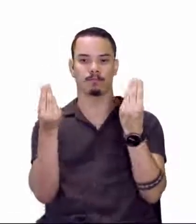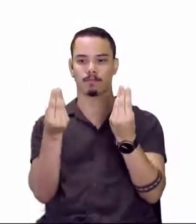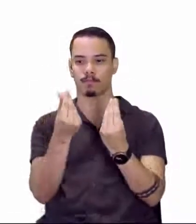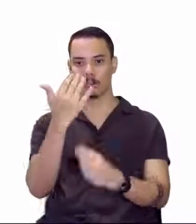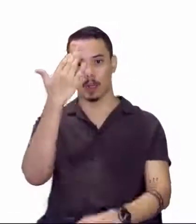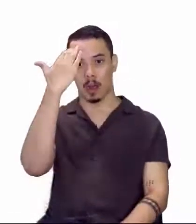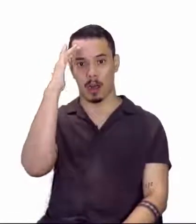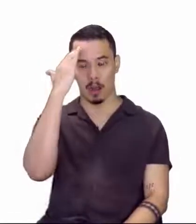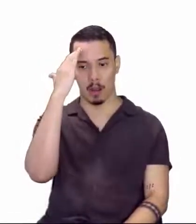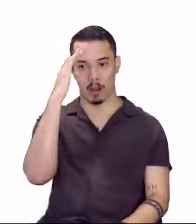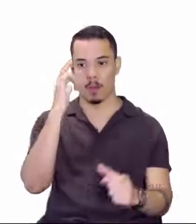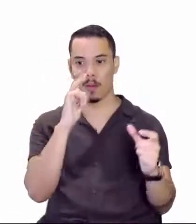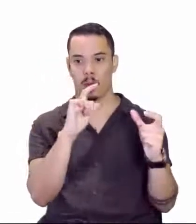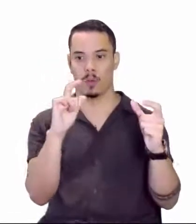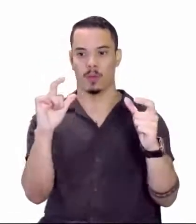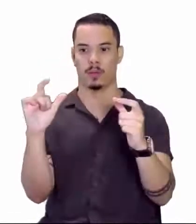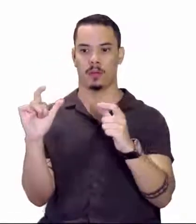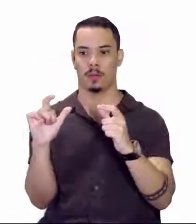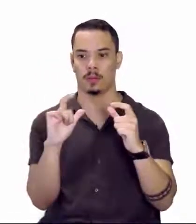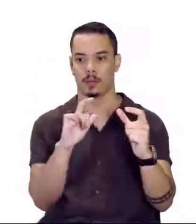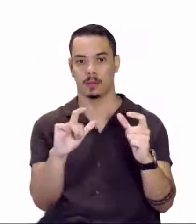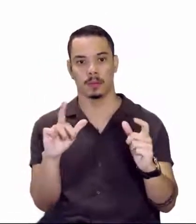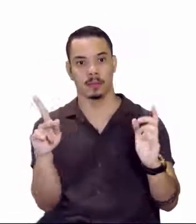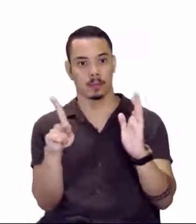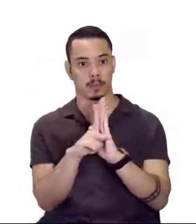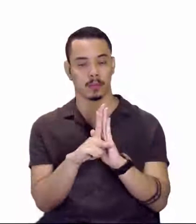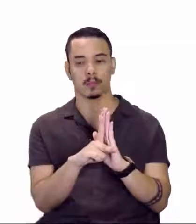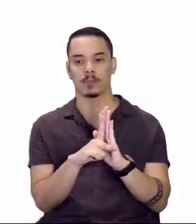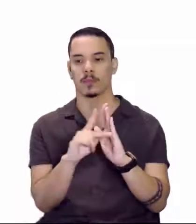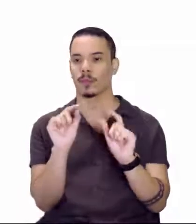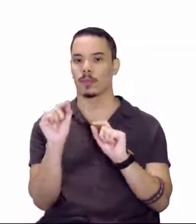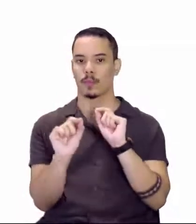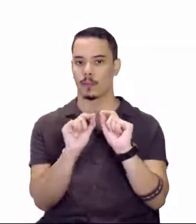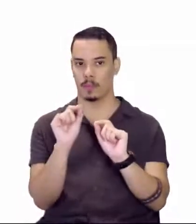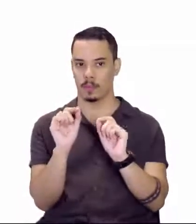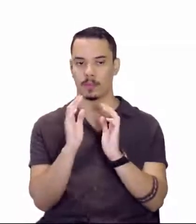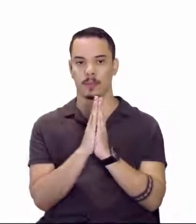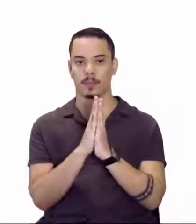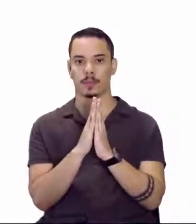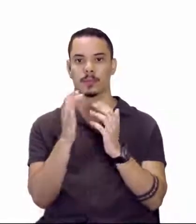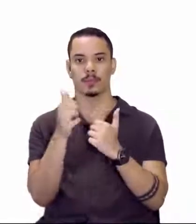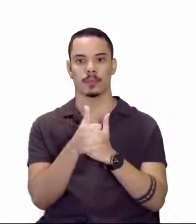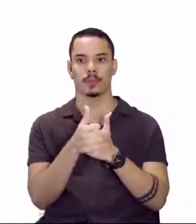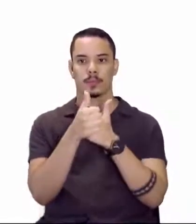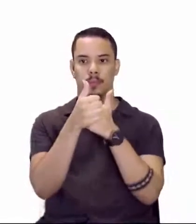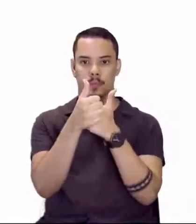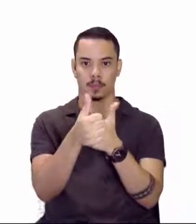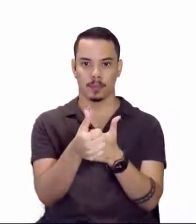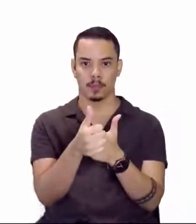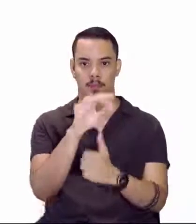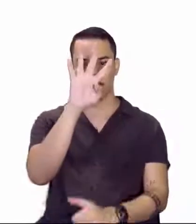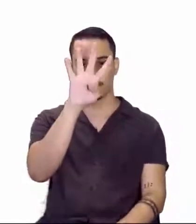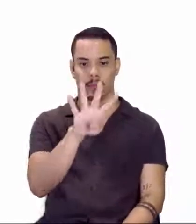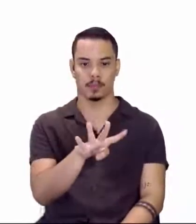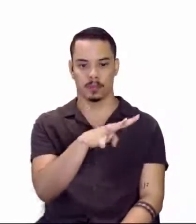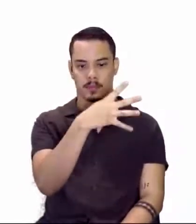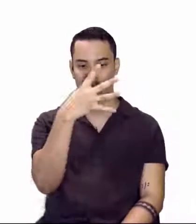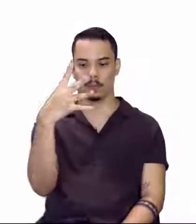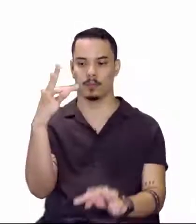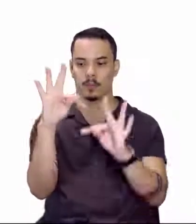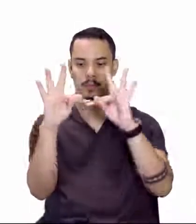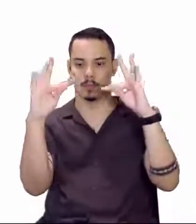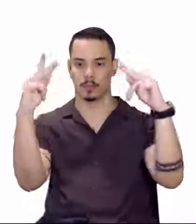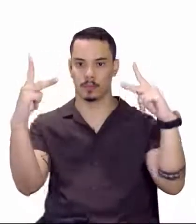a localização dos elementos. Então, diz o seguinte: conforme a posição de um elemento, podemos